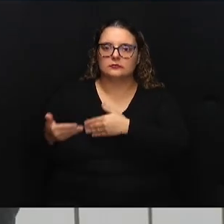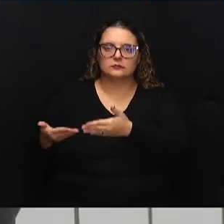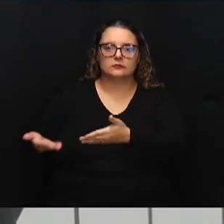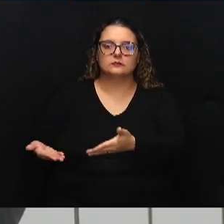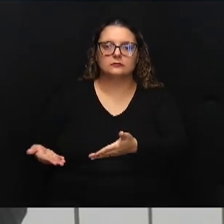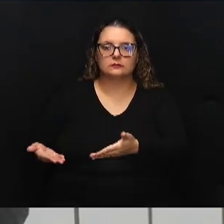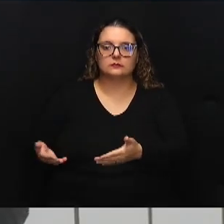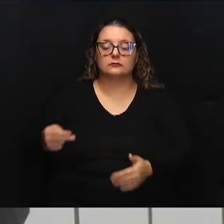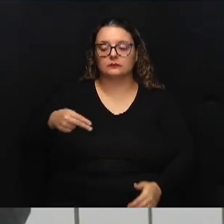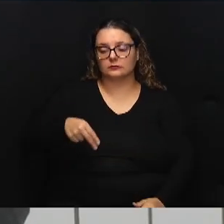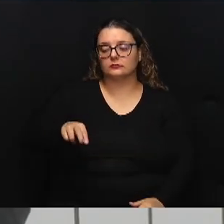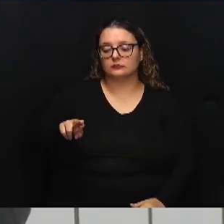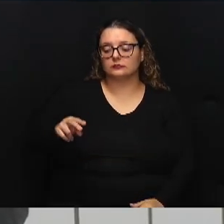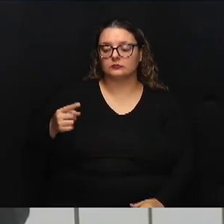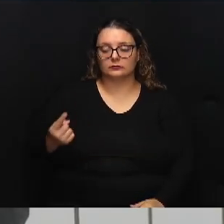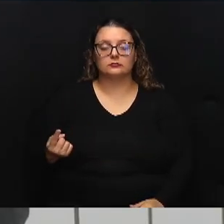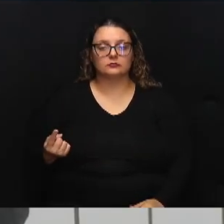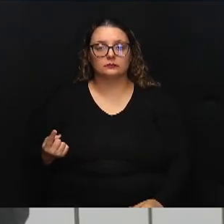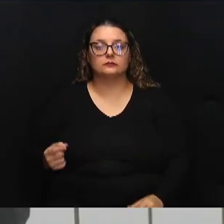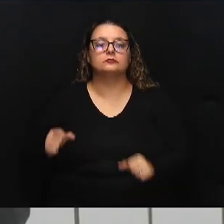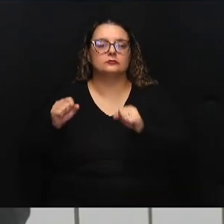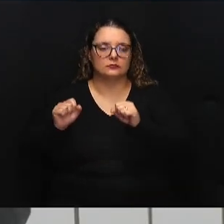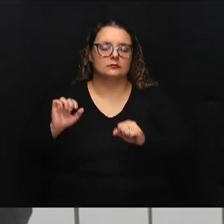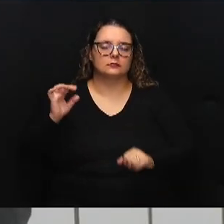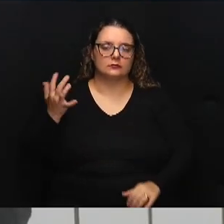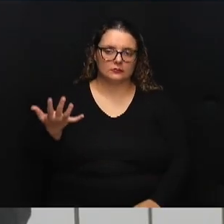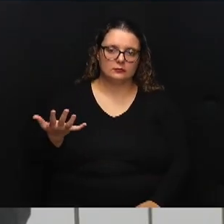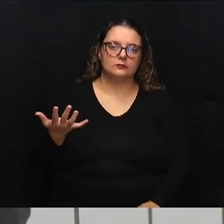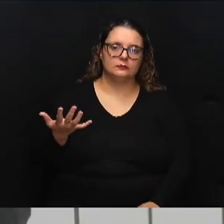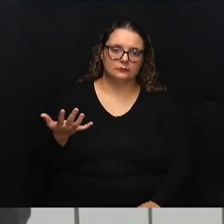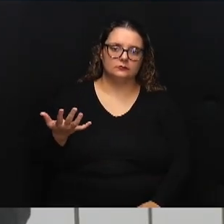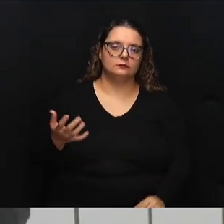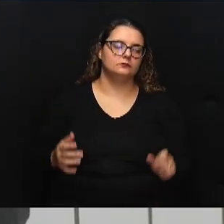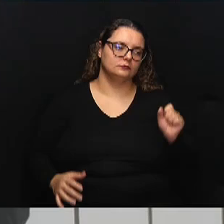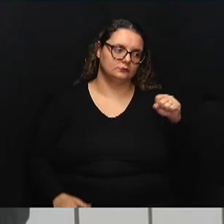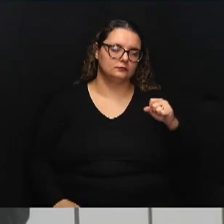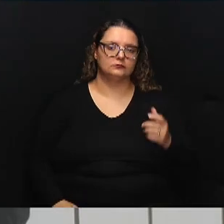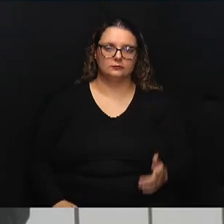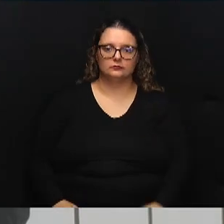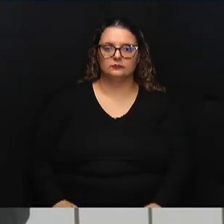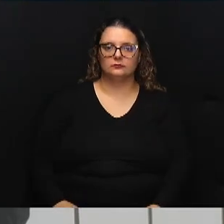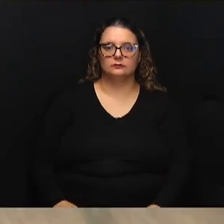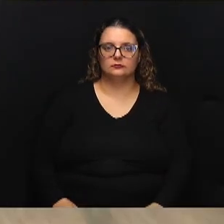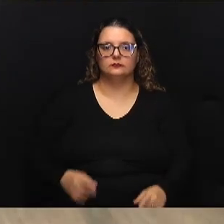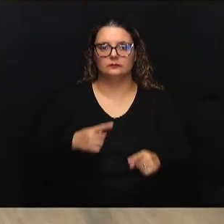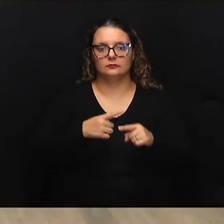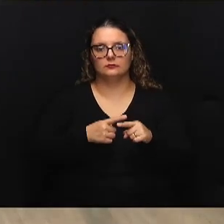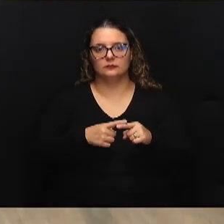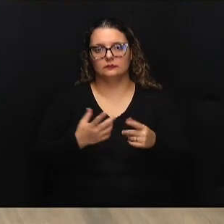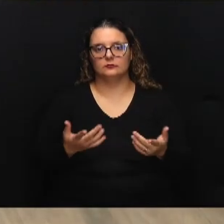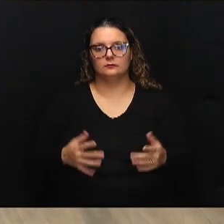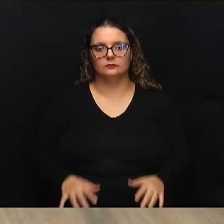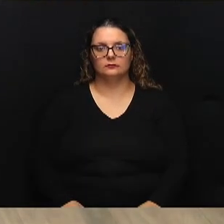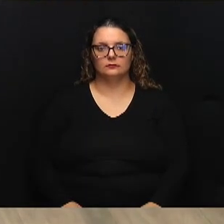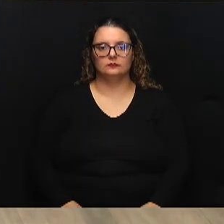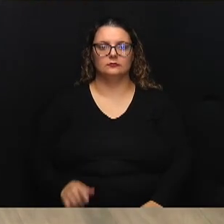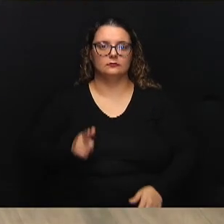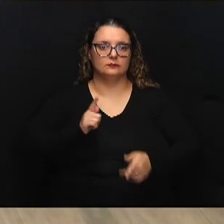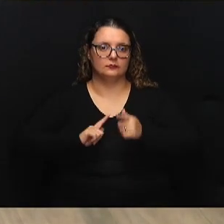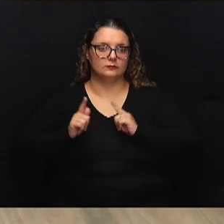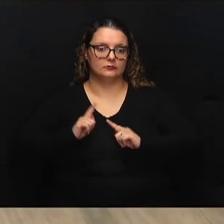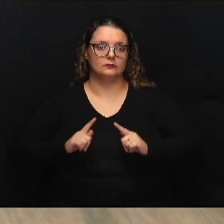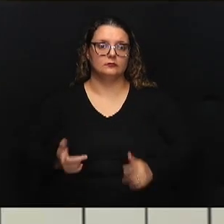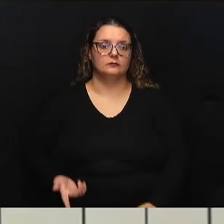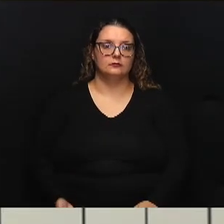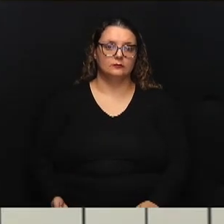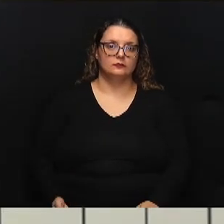com a NR1 agora, isso pode acontecer. Sim. Né? É porque assim, né, o gestor, o